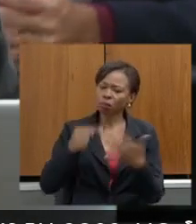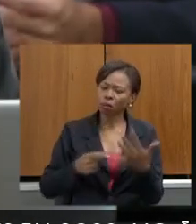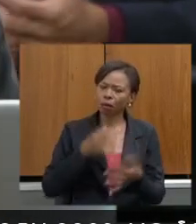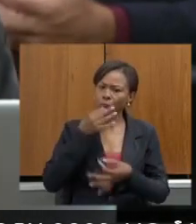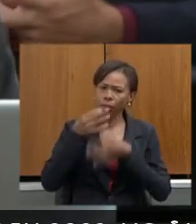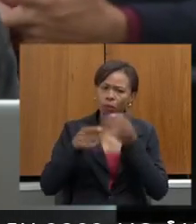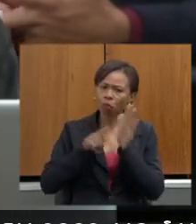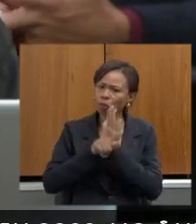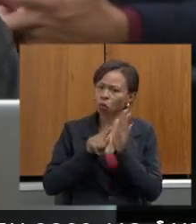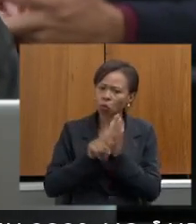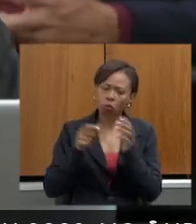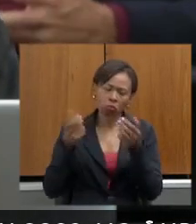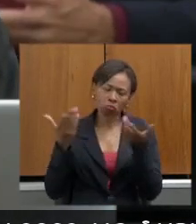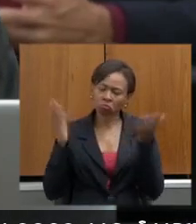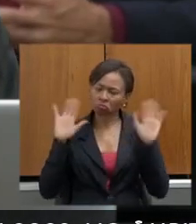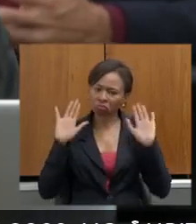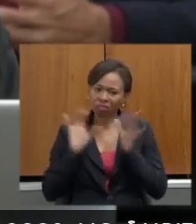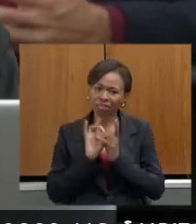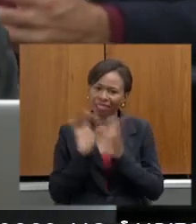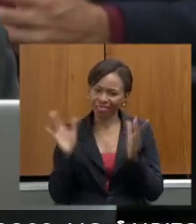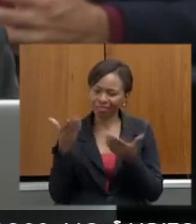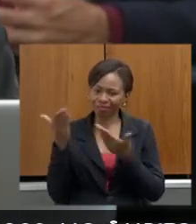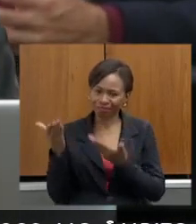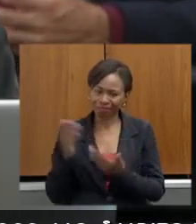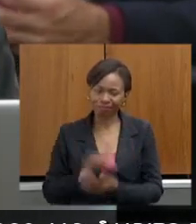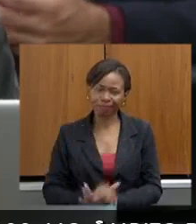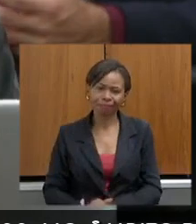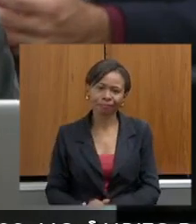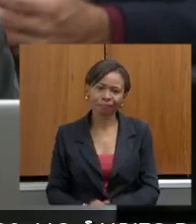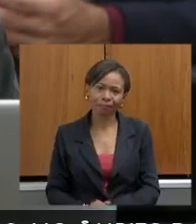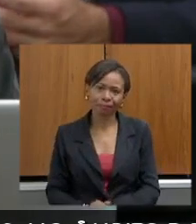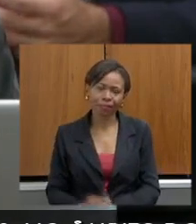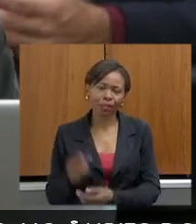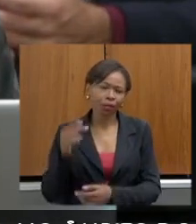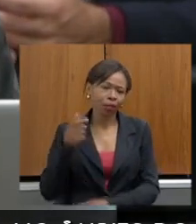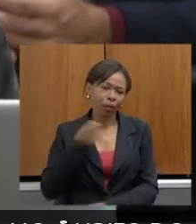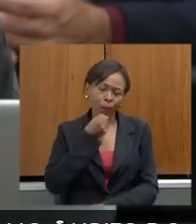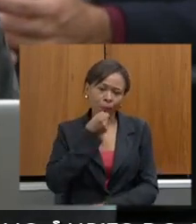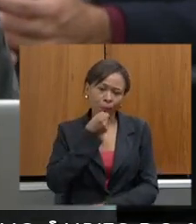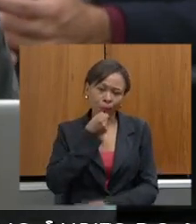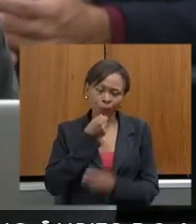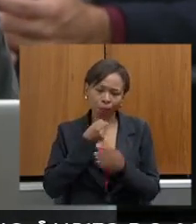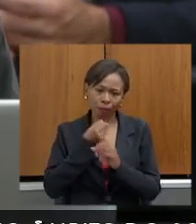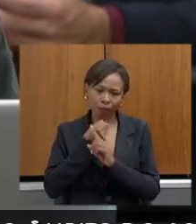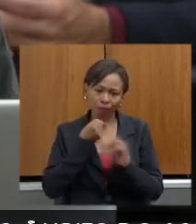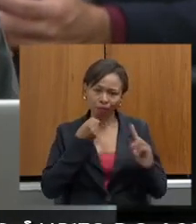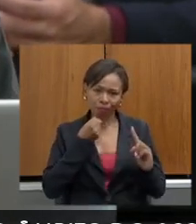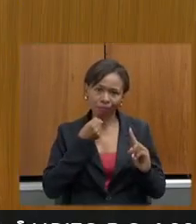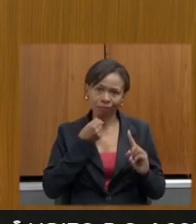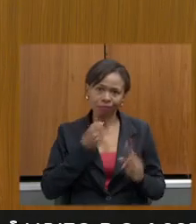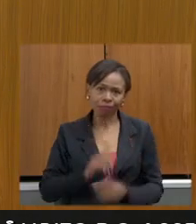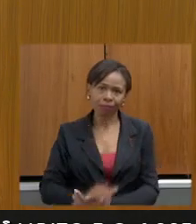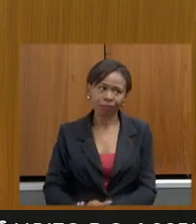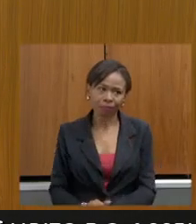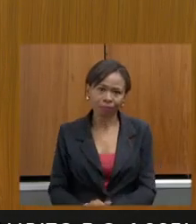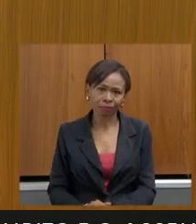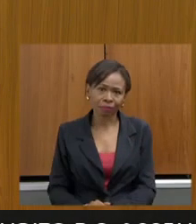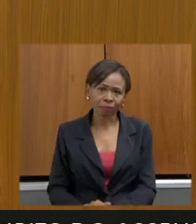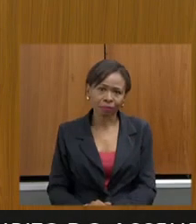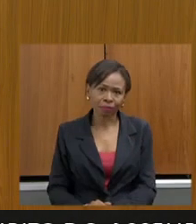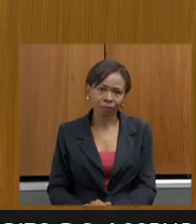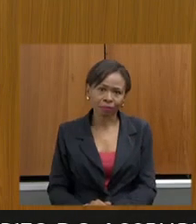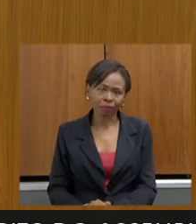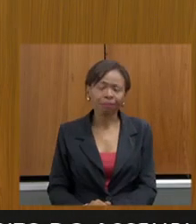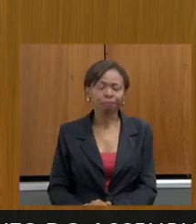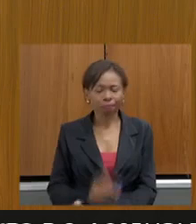o esclarecimento Boas férias e a palavra deve tá de alegria a pode abrir o microfone Vossa Excelência em vou